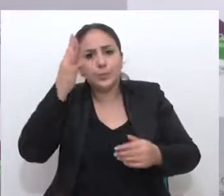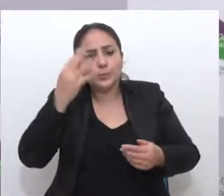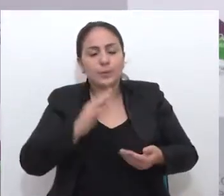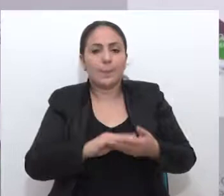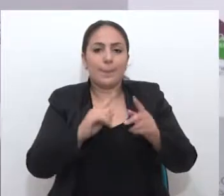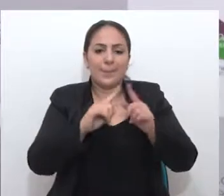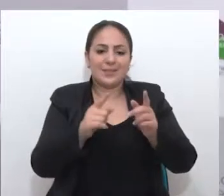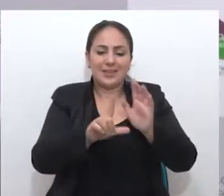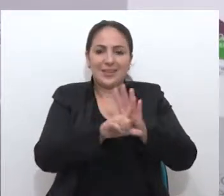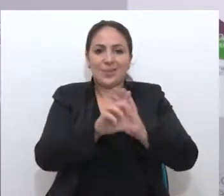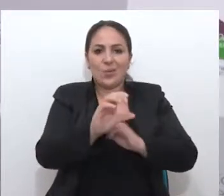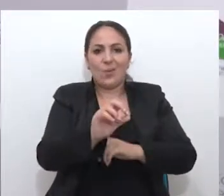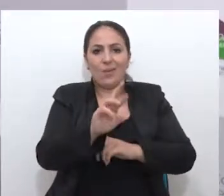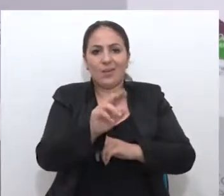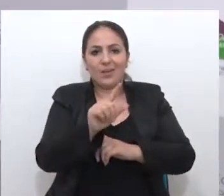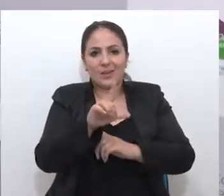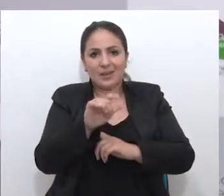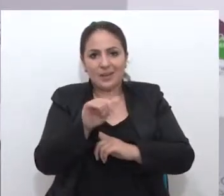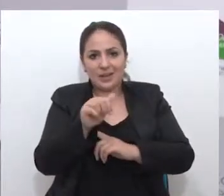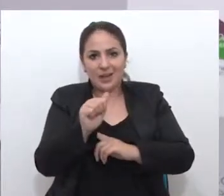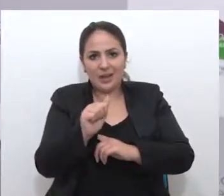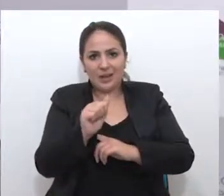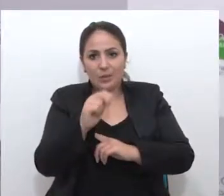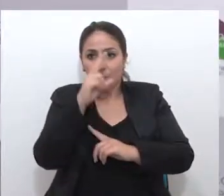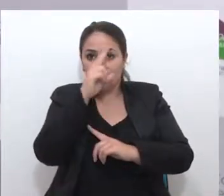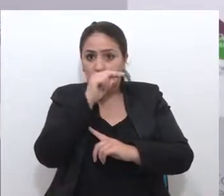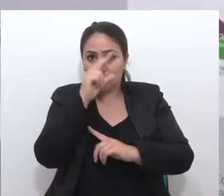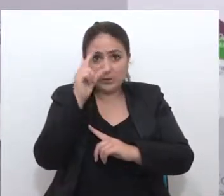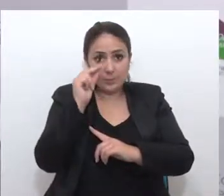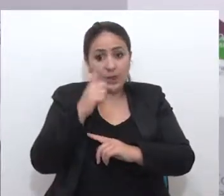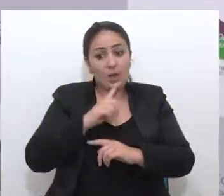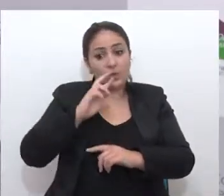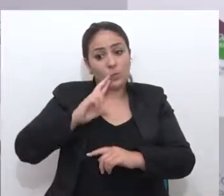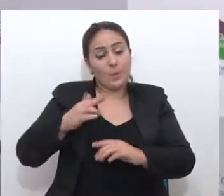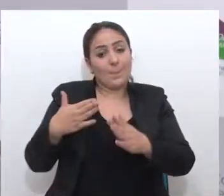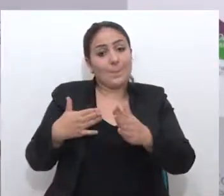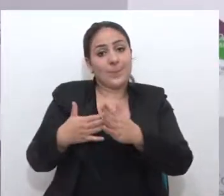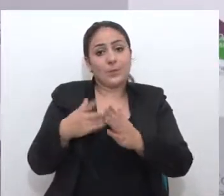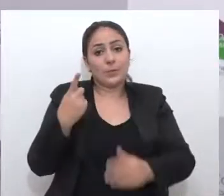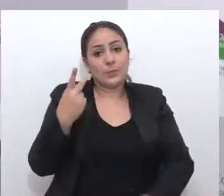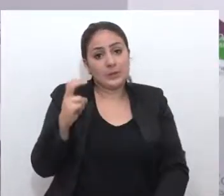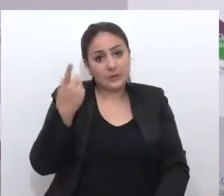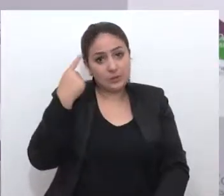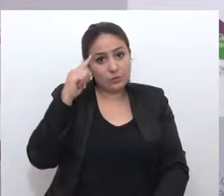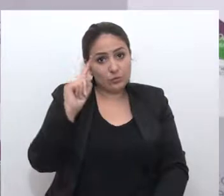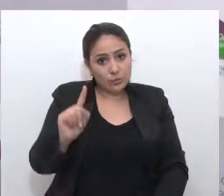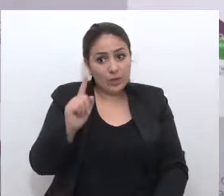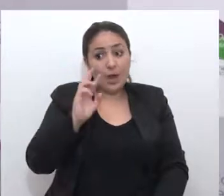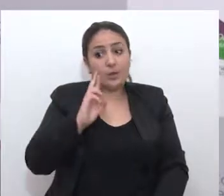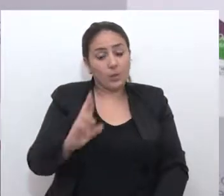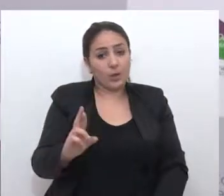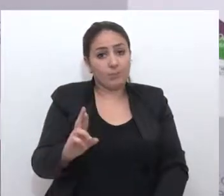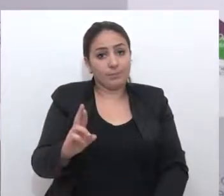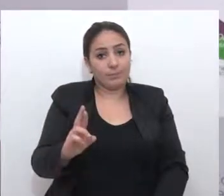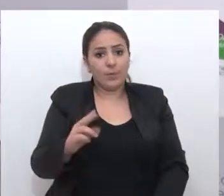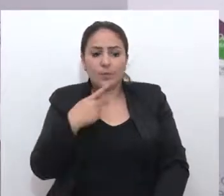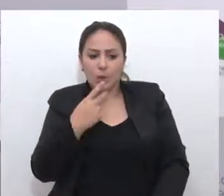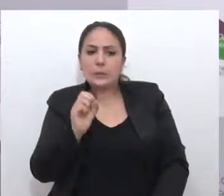de providência. E pela lei orgânica, o Executivo Municipal tem que responder num prazo de, no máximo, 15